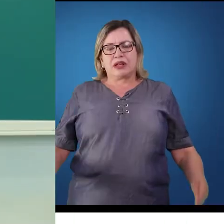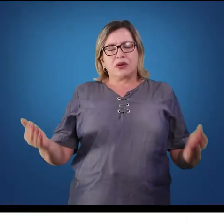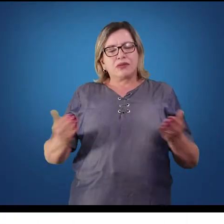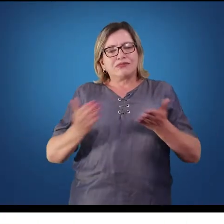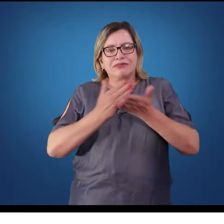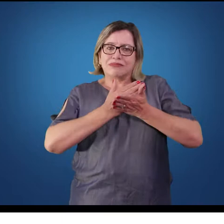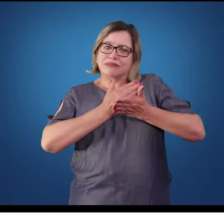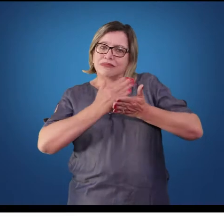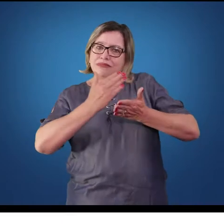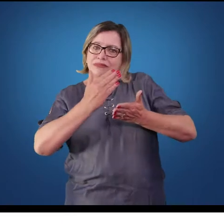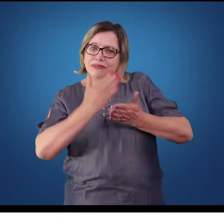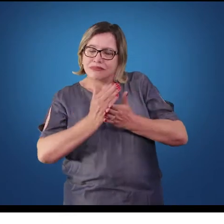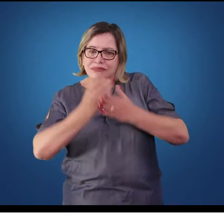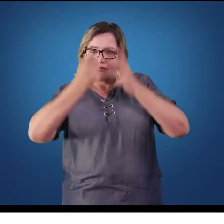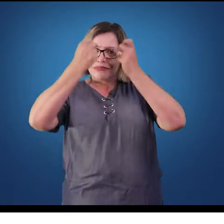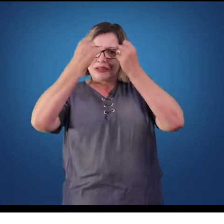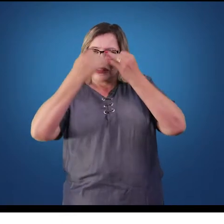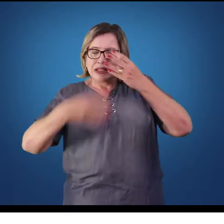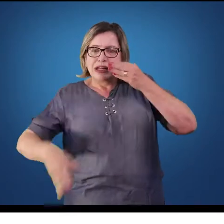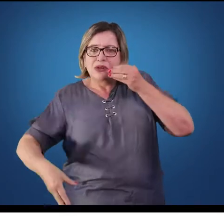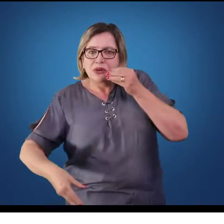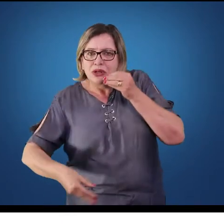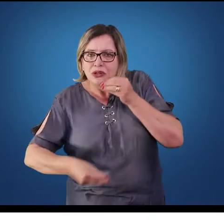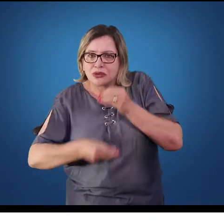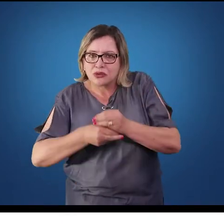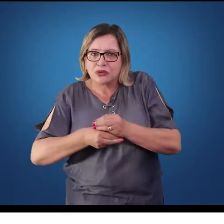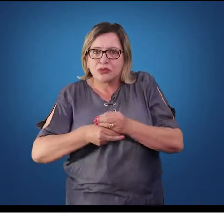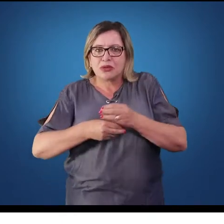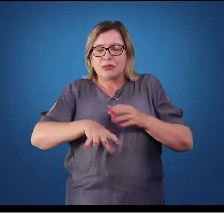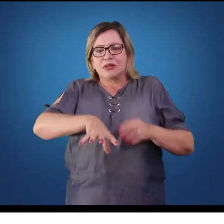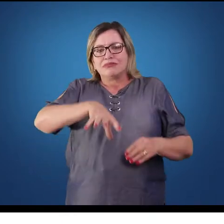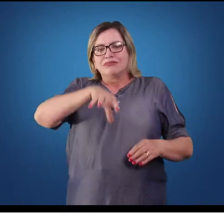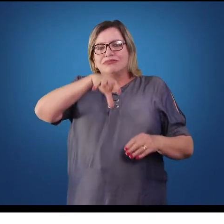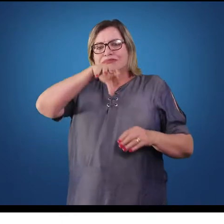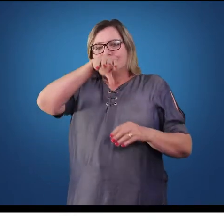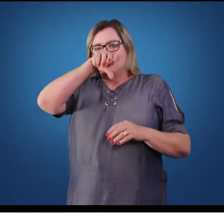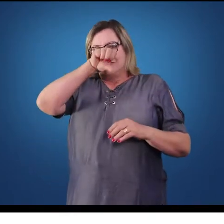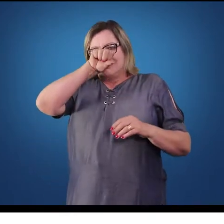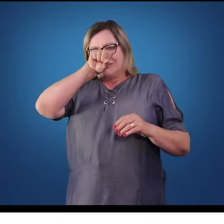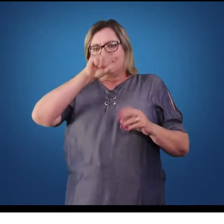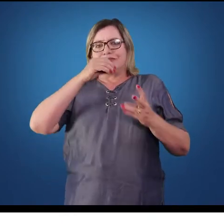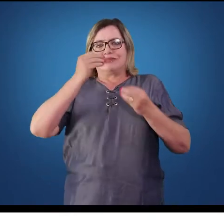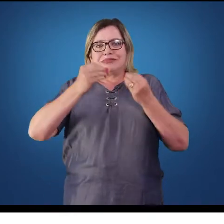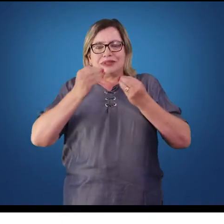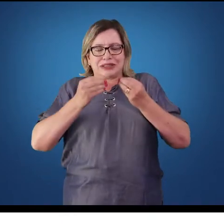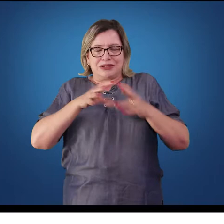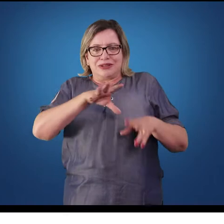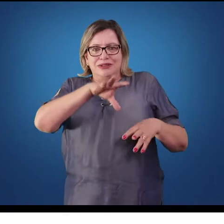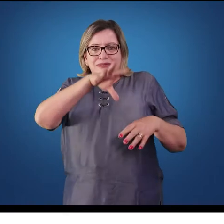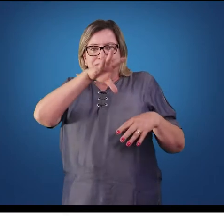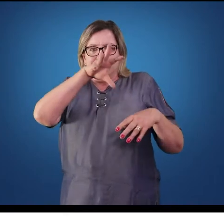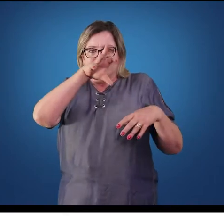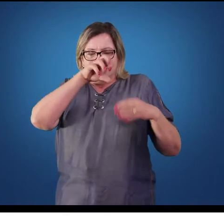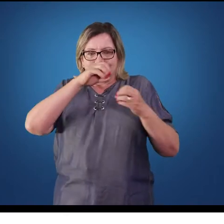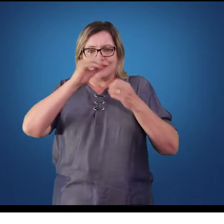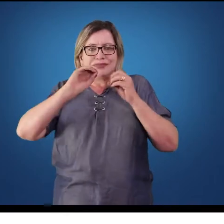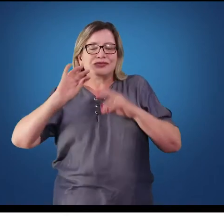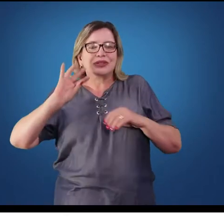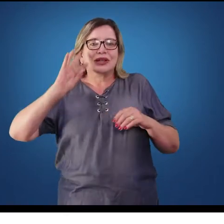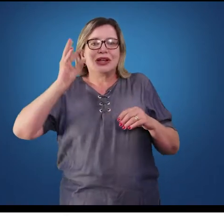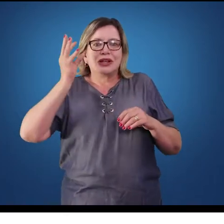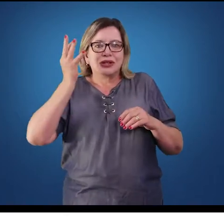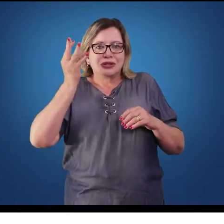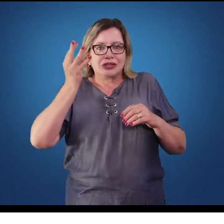Daremos início agora a um resumo sobre o sistema respiratório. O sistema respiratório ocorre